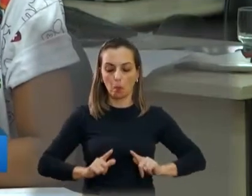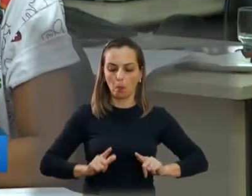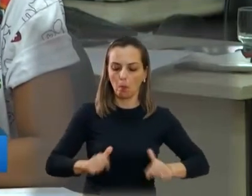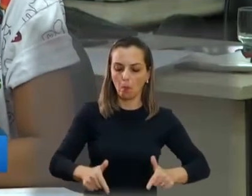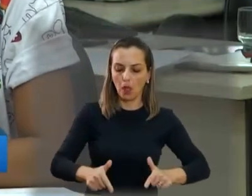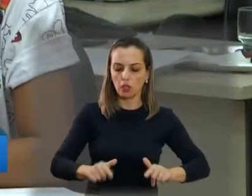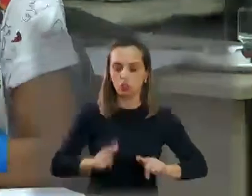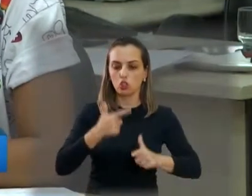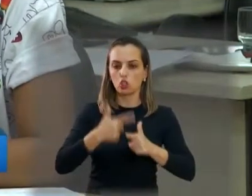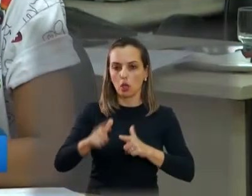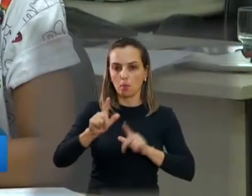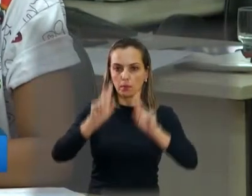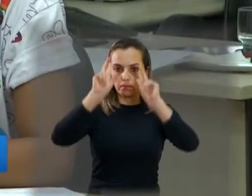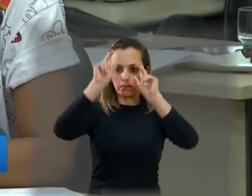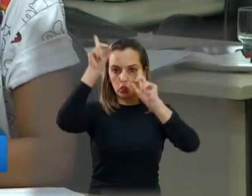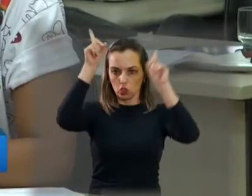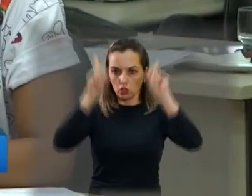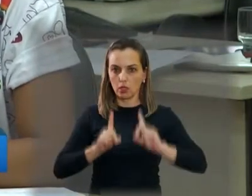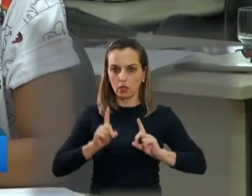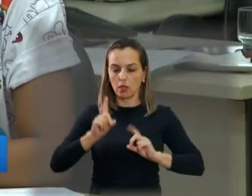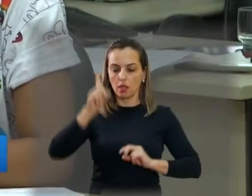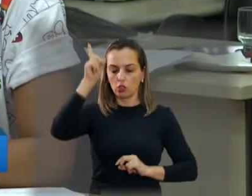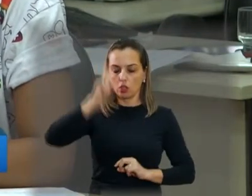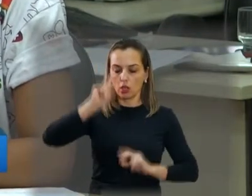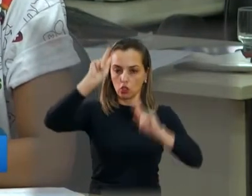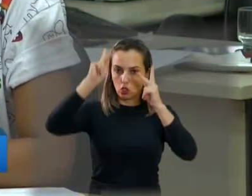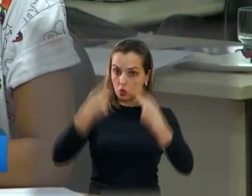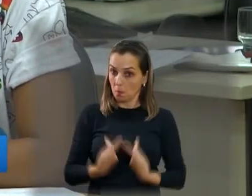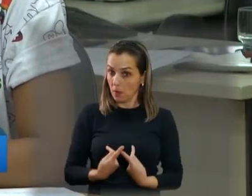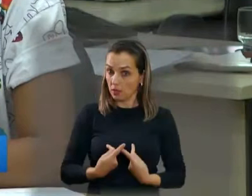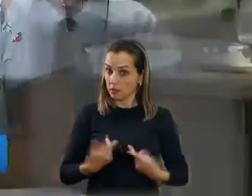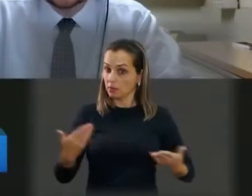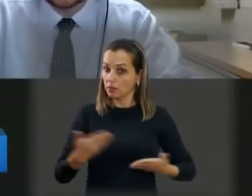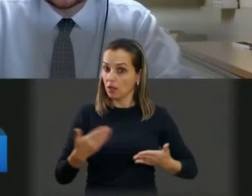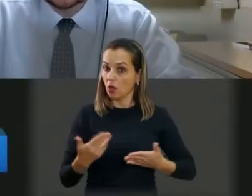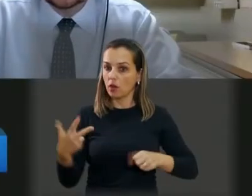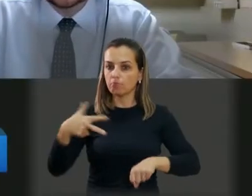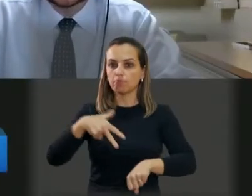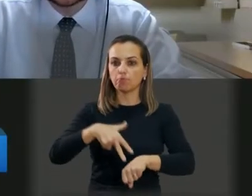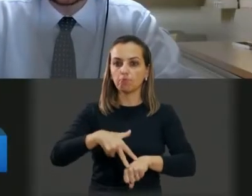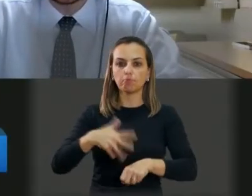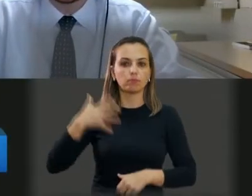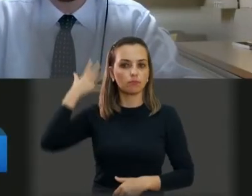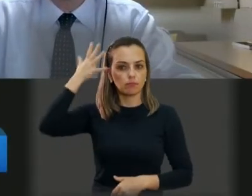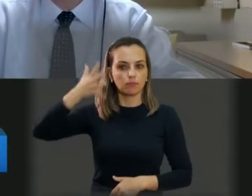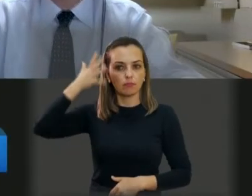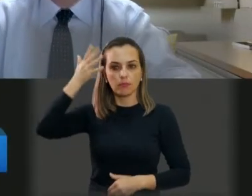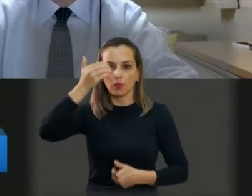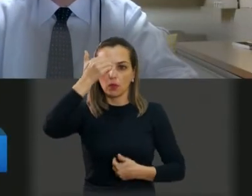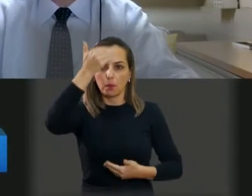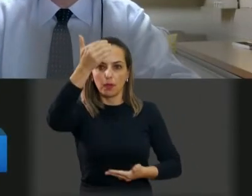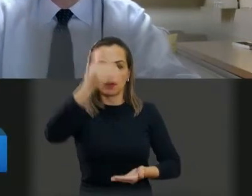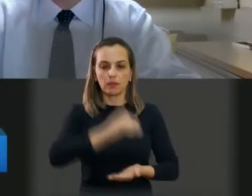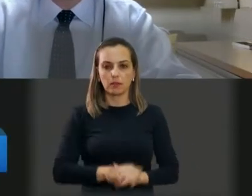na nossa cidade. Agradecer imensamente a participação e passar a fala para você, doutor Marcos. Muito obrigada pela presença.